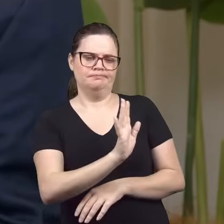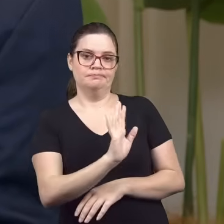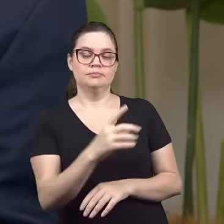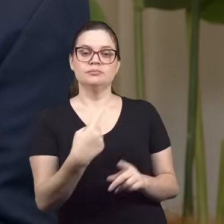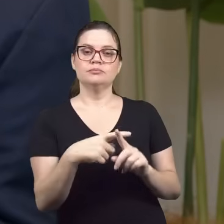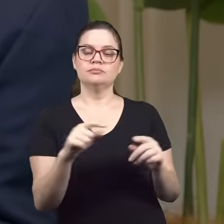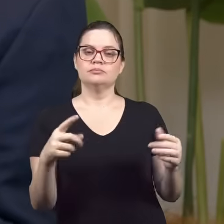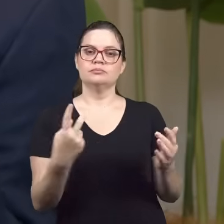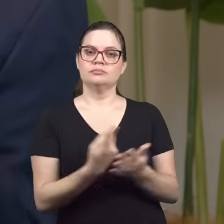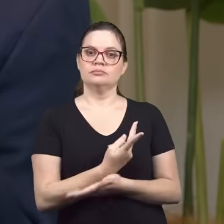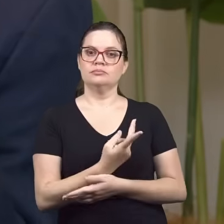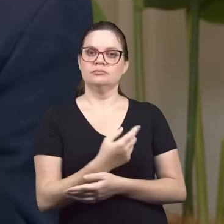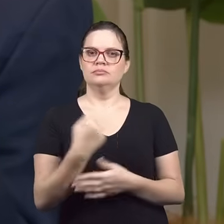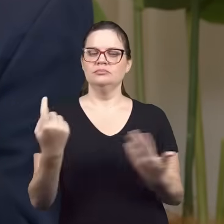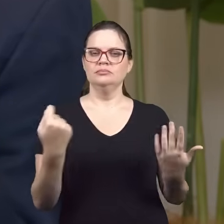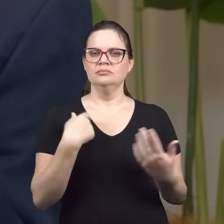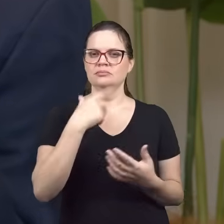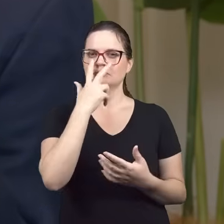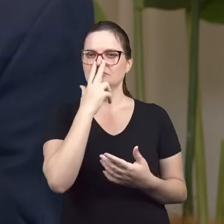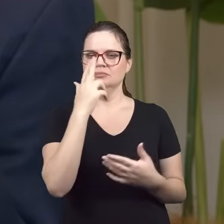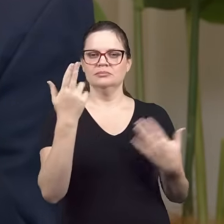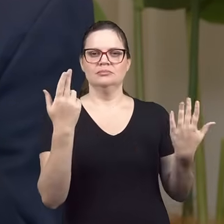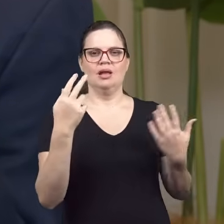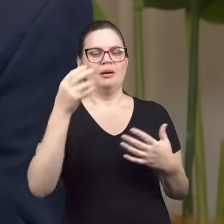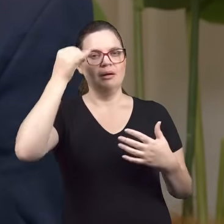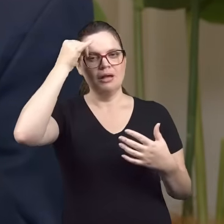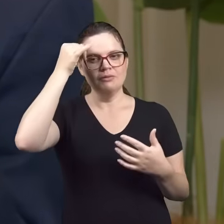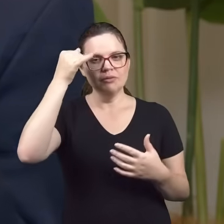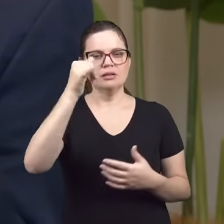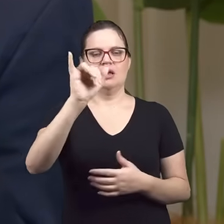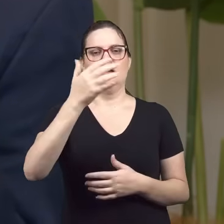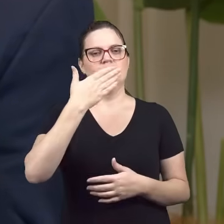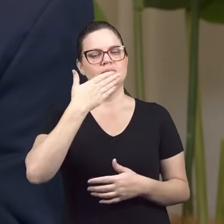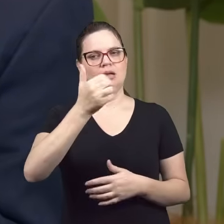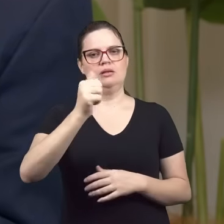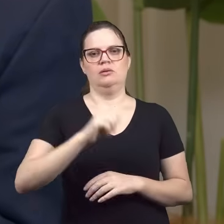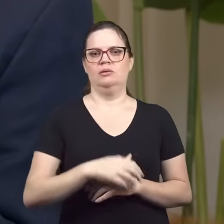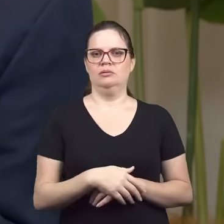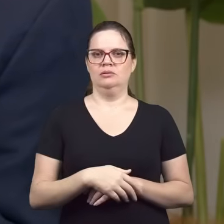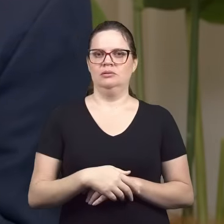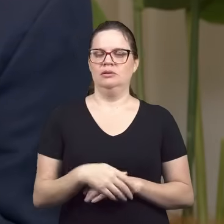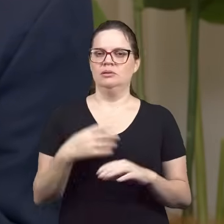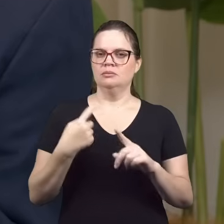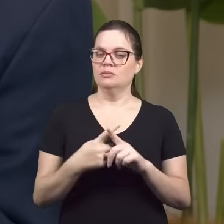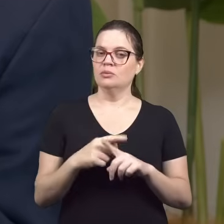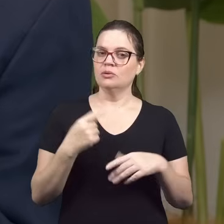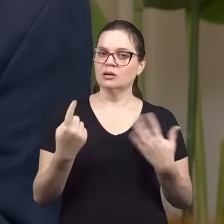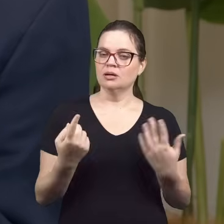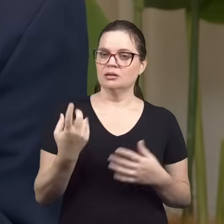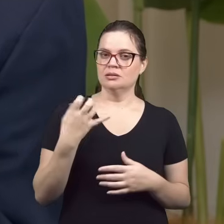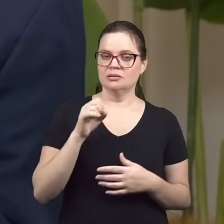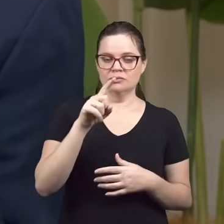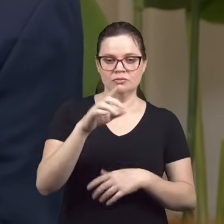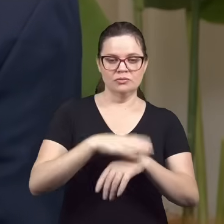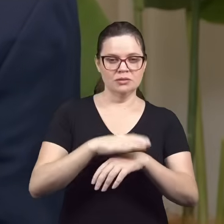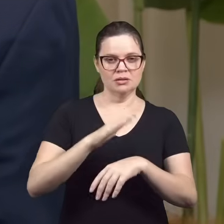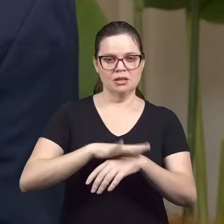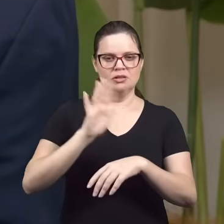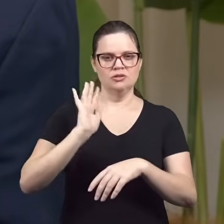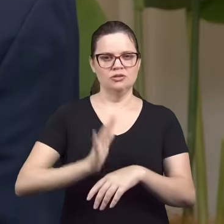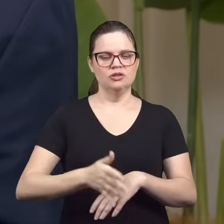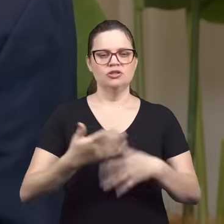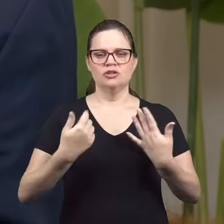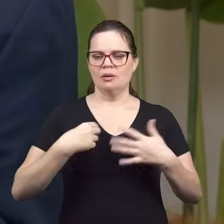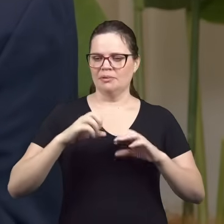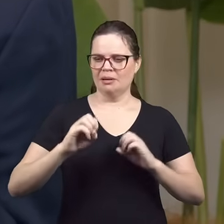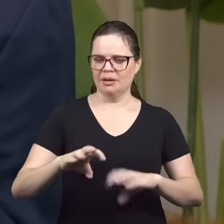Aquela profilaxia preventiva, né, que você dá já na educação